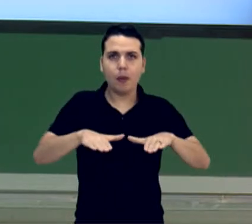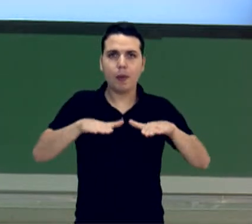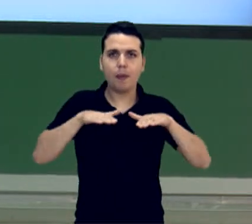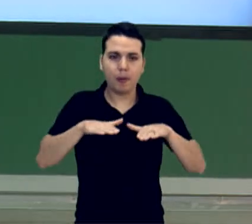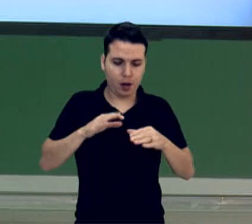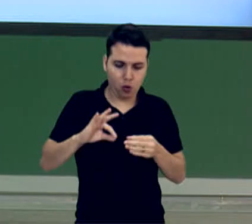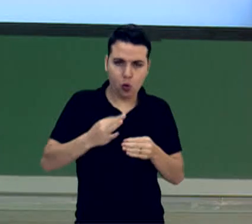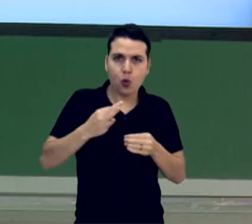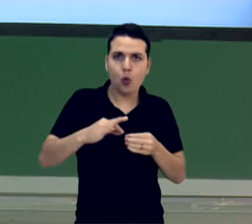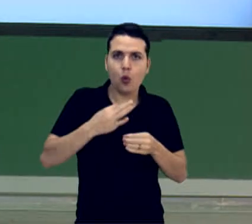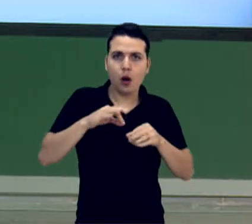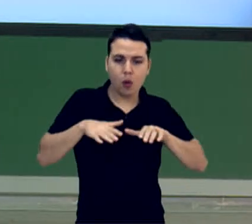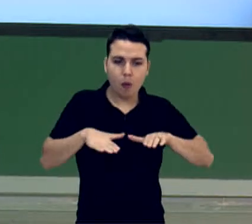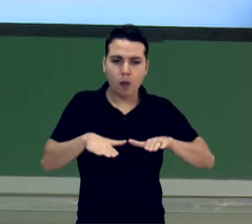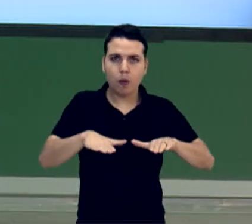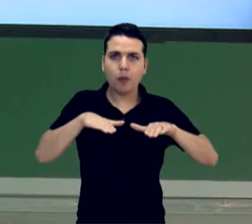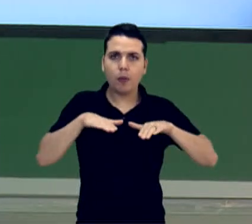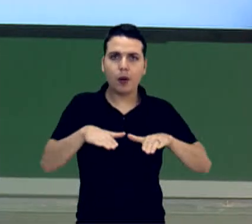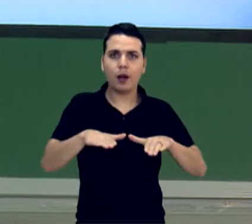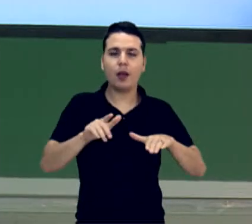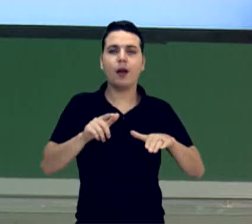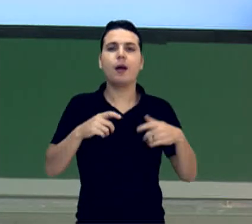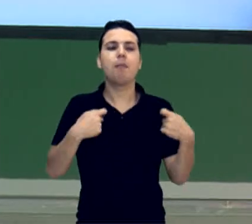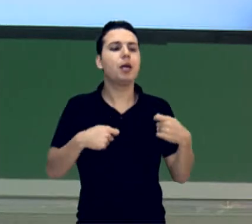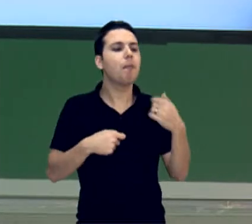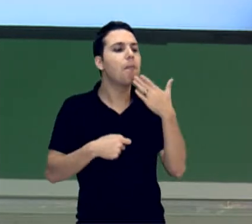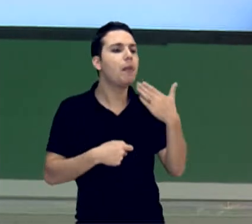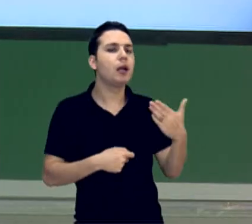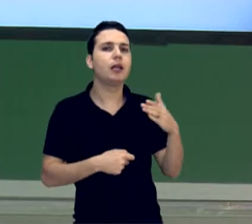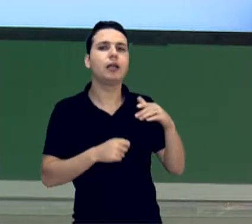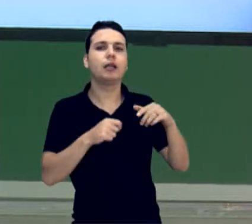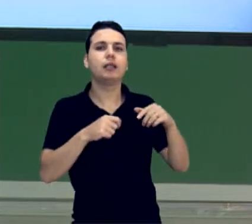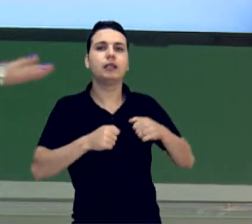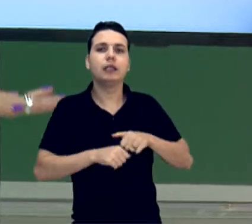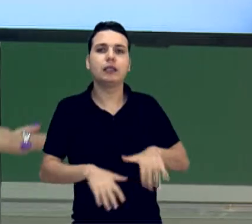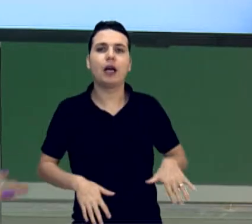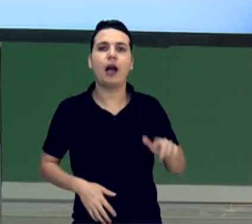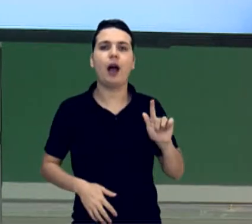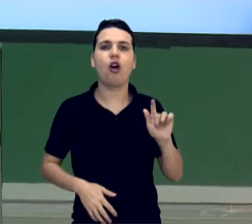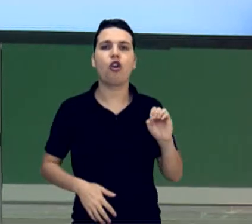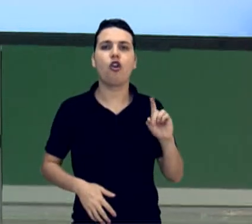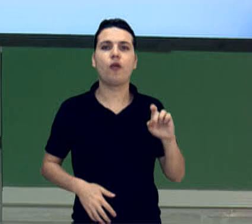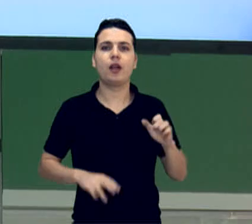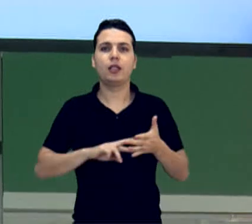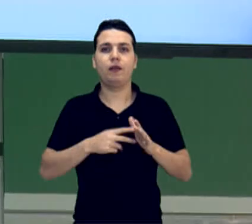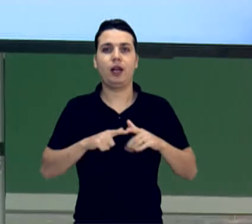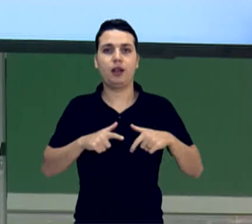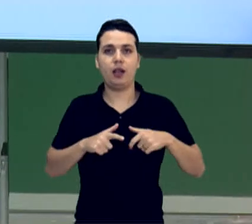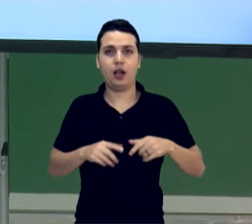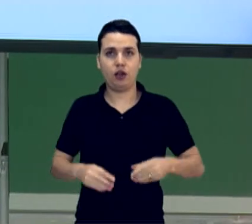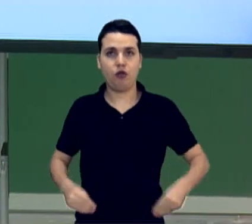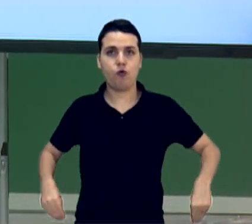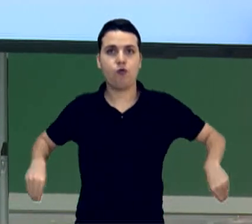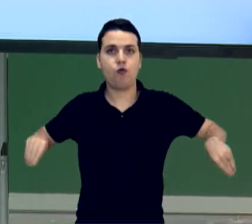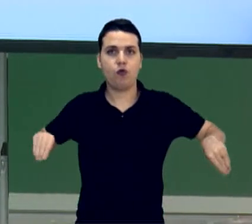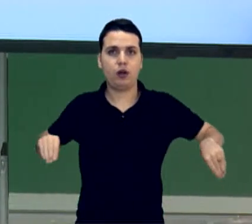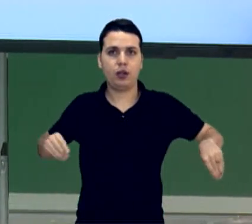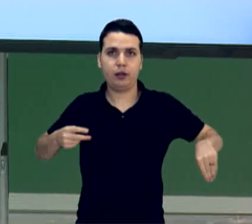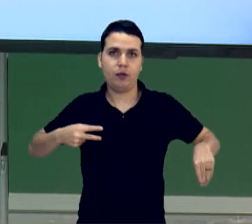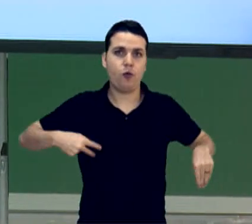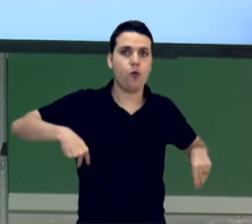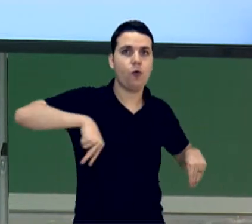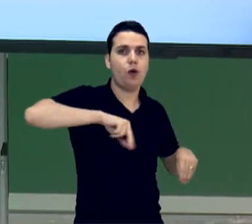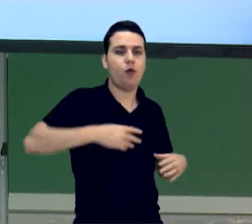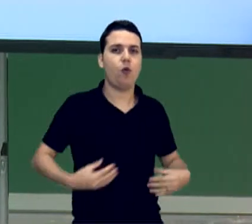levo tecido, né? Mandar fazer, eu preciso de uma saia godê. Então, quer dizer que é bem rodada, que quando gira a saia,